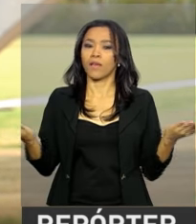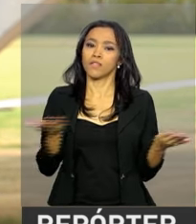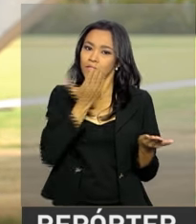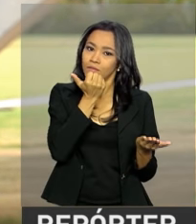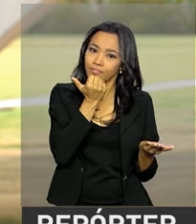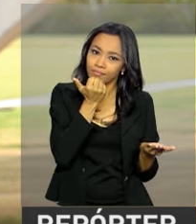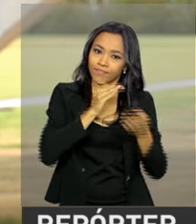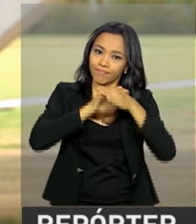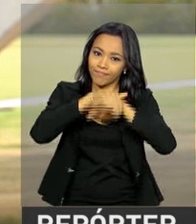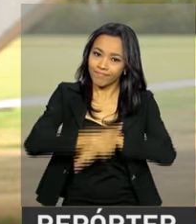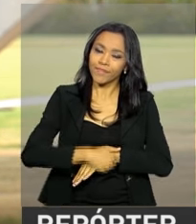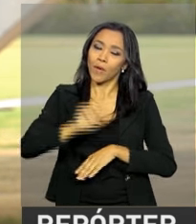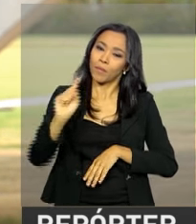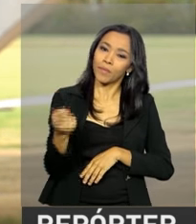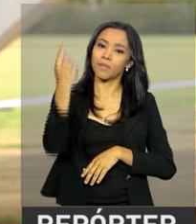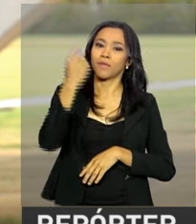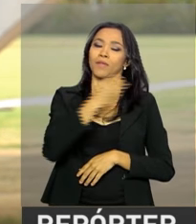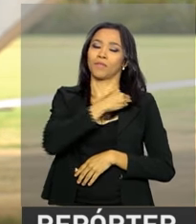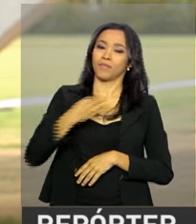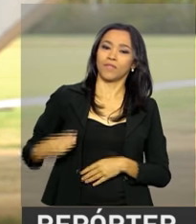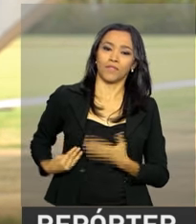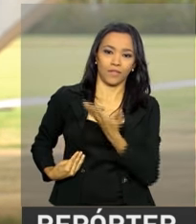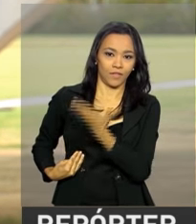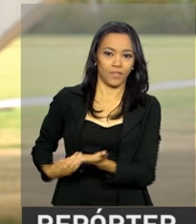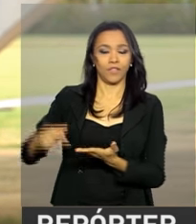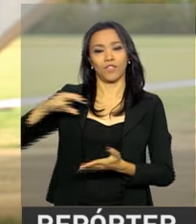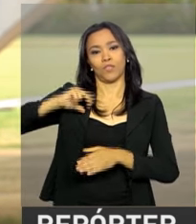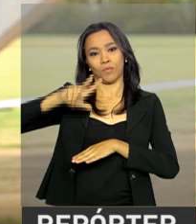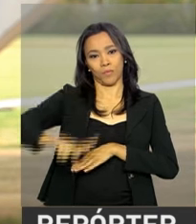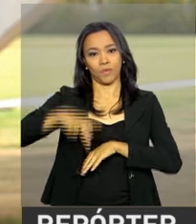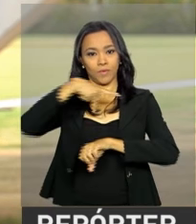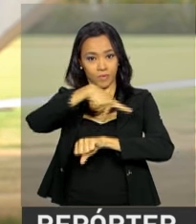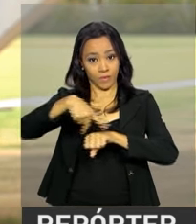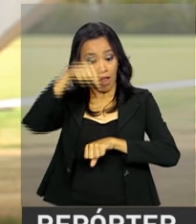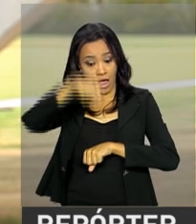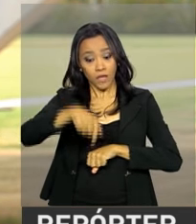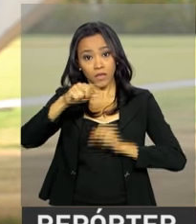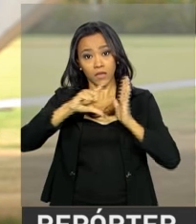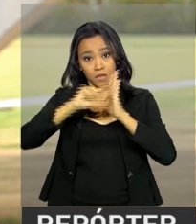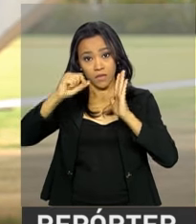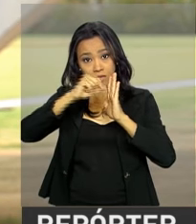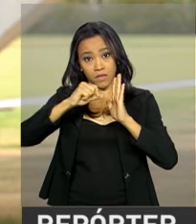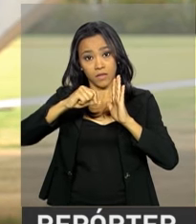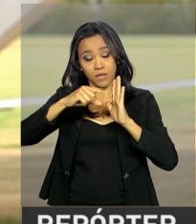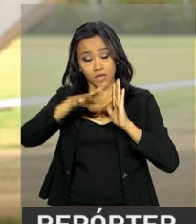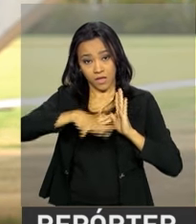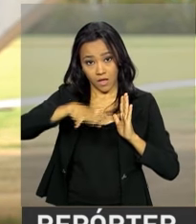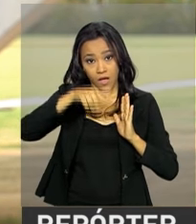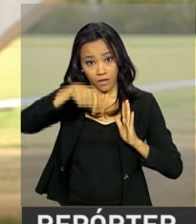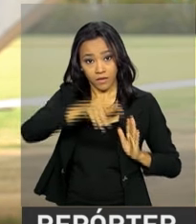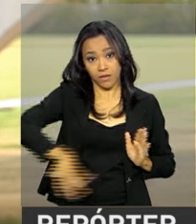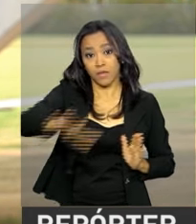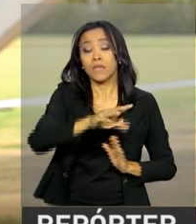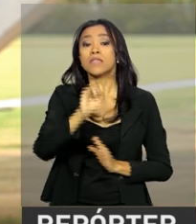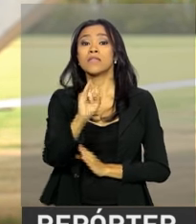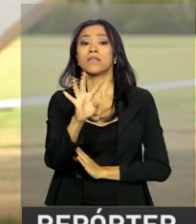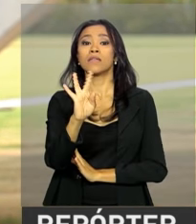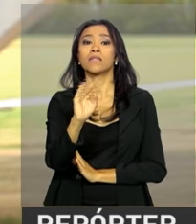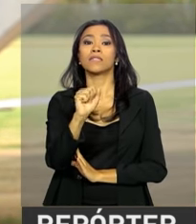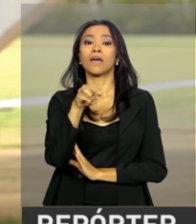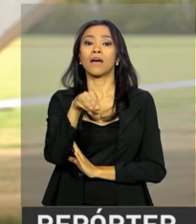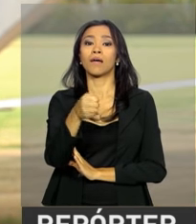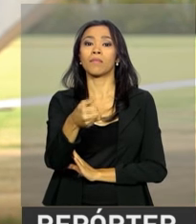homenagem ao primeiro-ministro português António Costa aqui no Palácio do Itamaraty, aqui em Brasília, que é a sede do Ministério